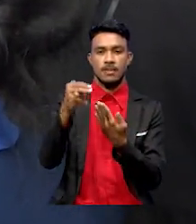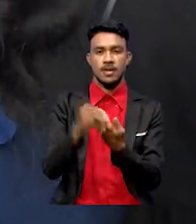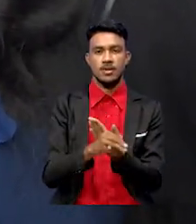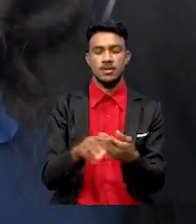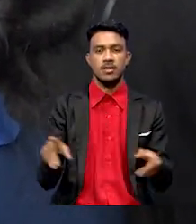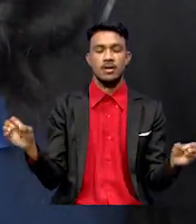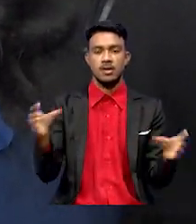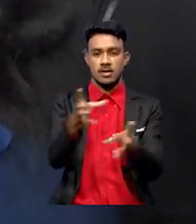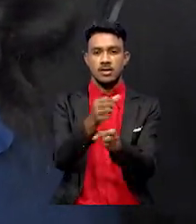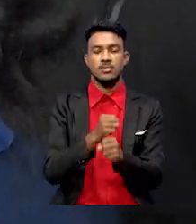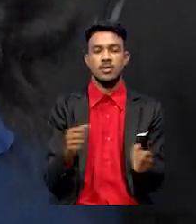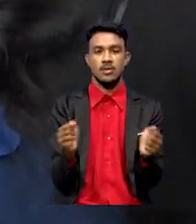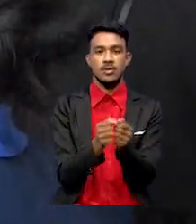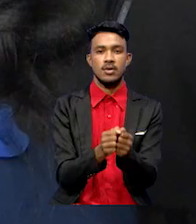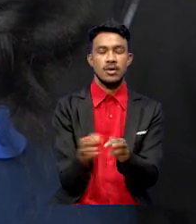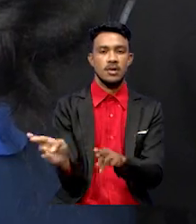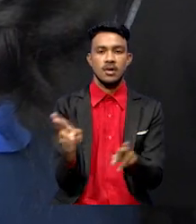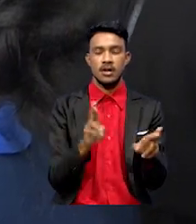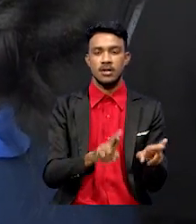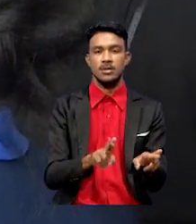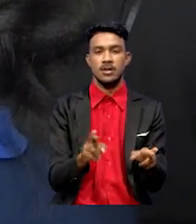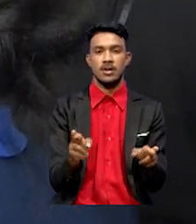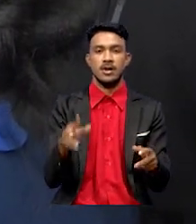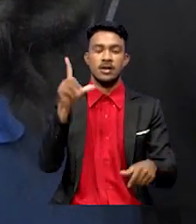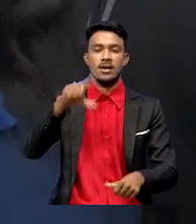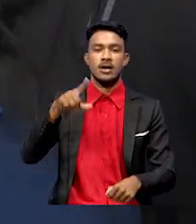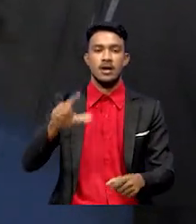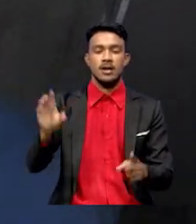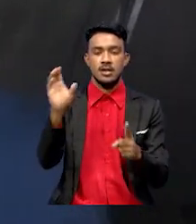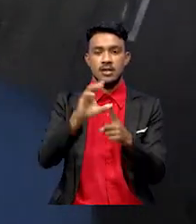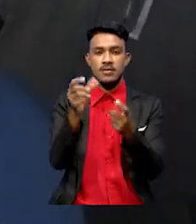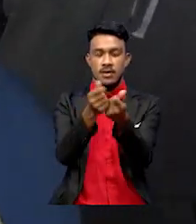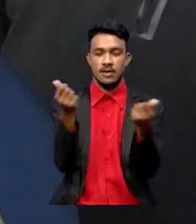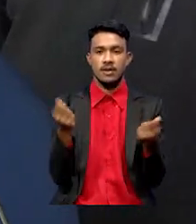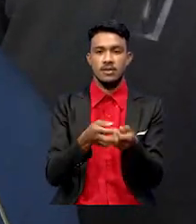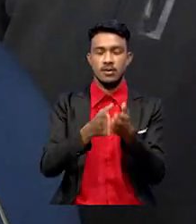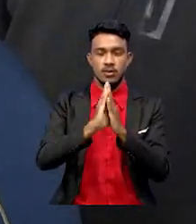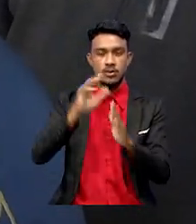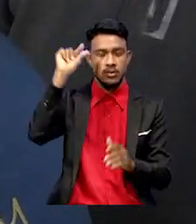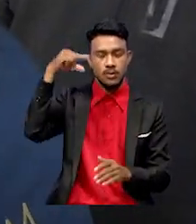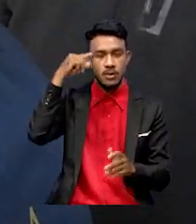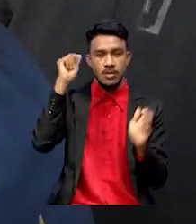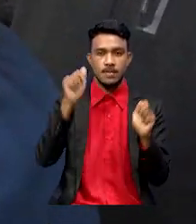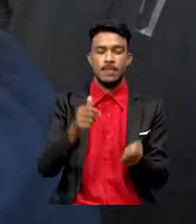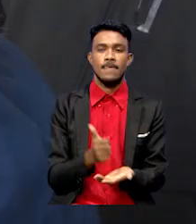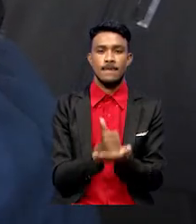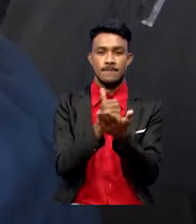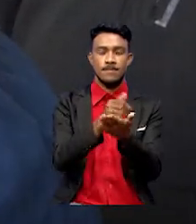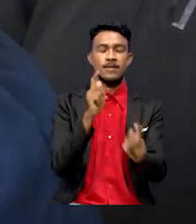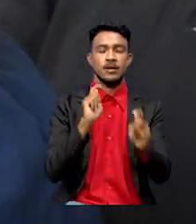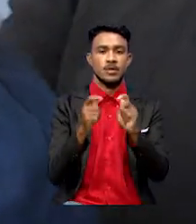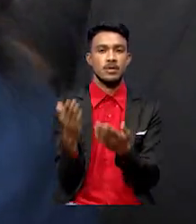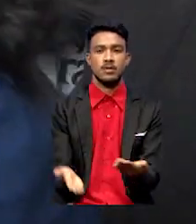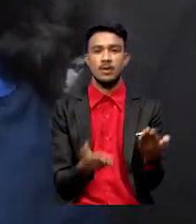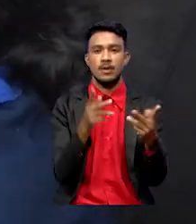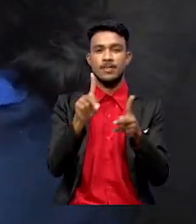lacimo, orazão katak tarde ona. Tamane chefe aldeia ne husu ba governo, atu apoia transporte hodi tula